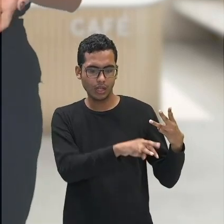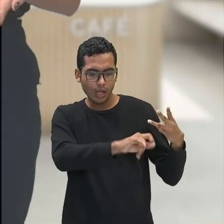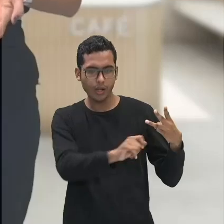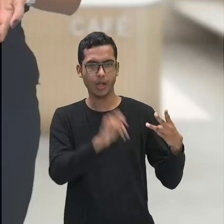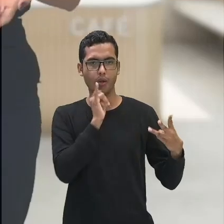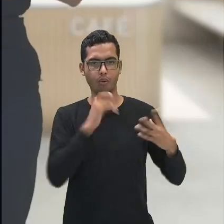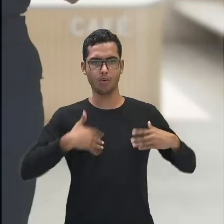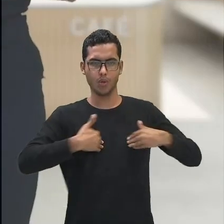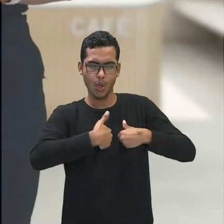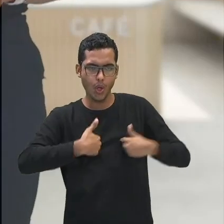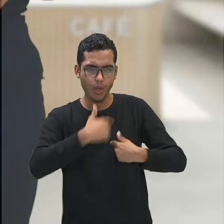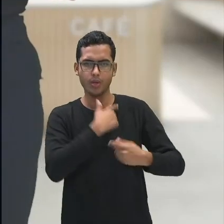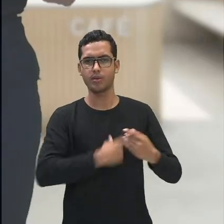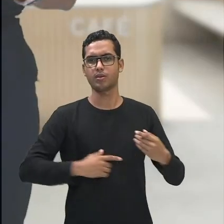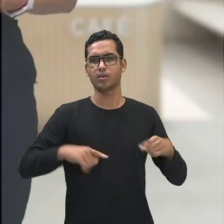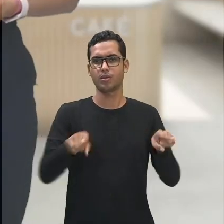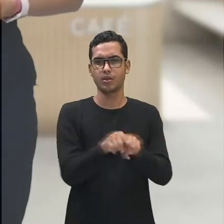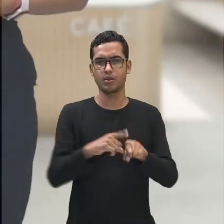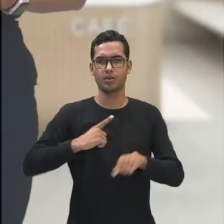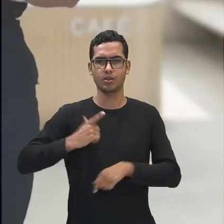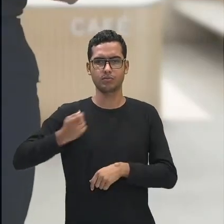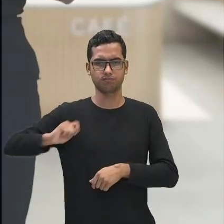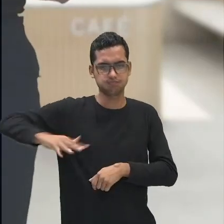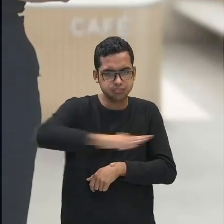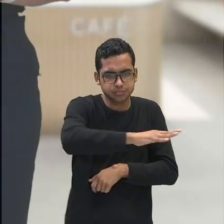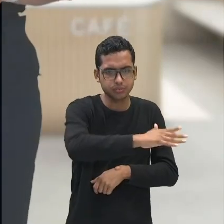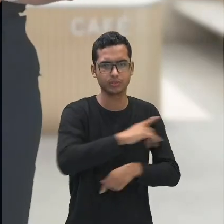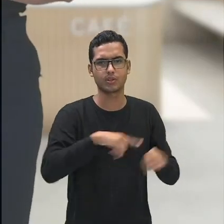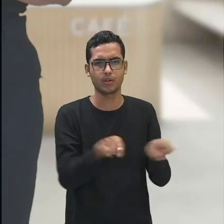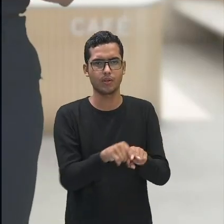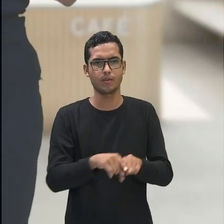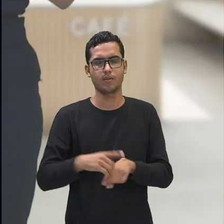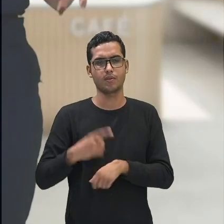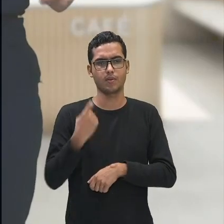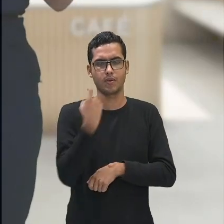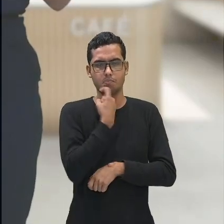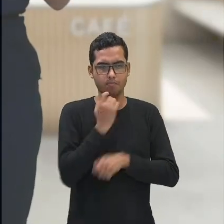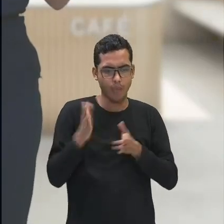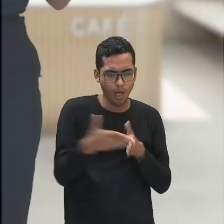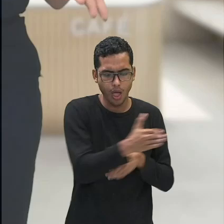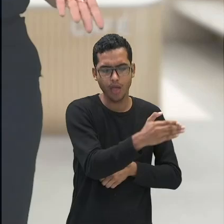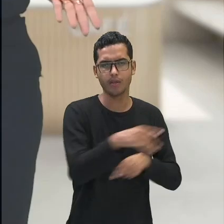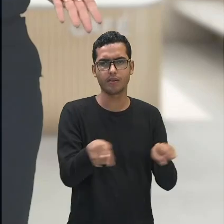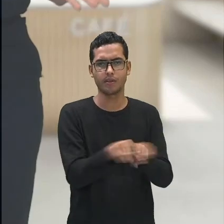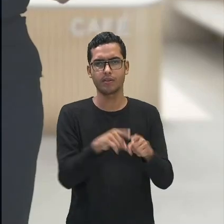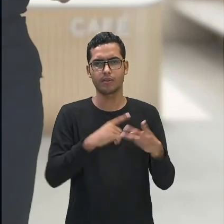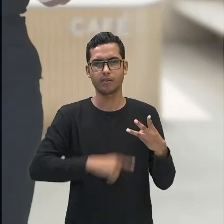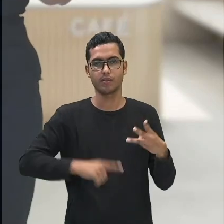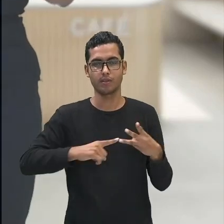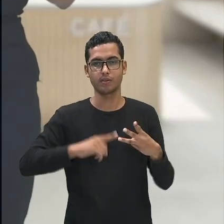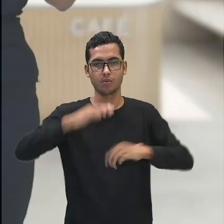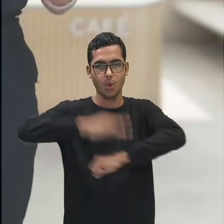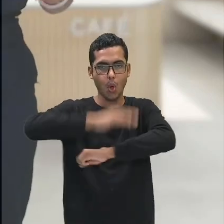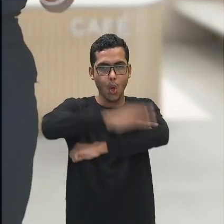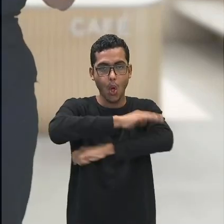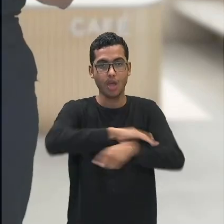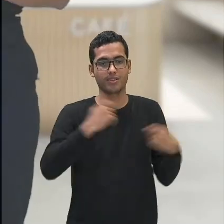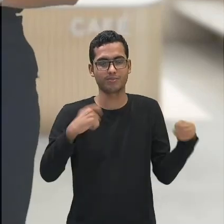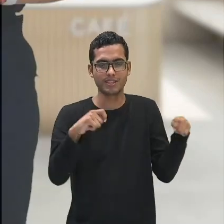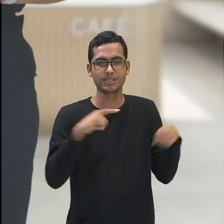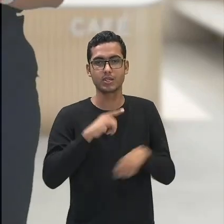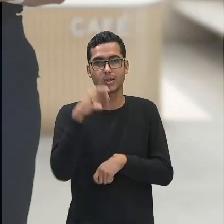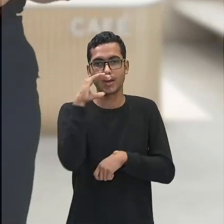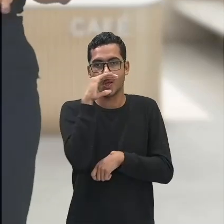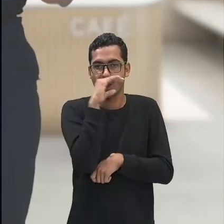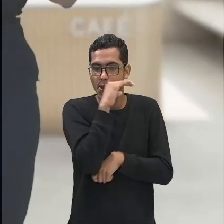como répteis, anfíbios e peixes precisam de fatores externos, né? Por isso que é muito comum a